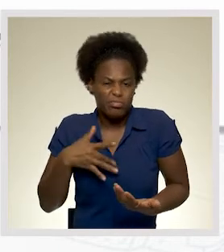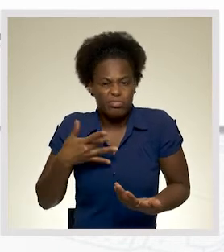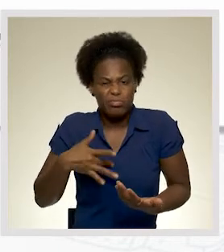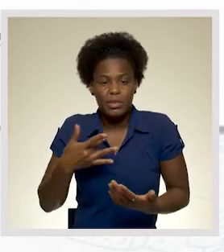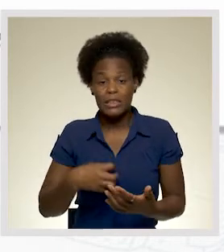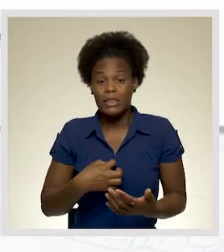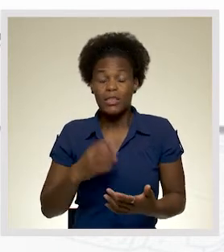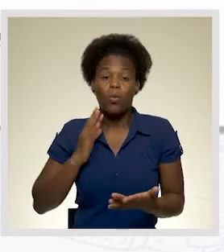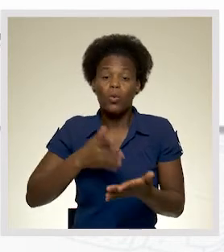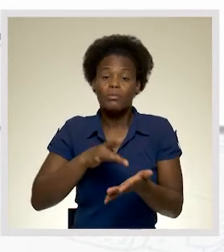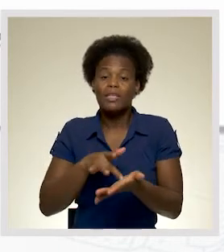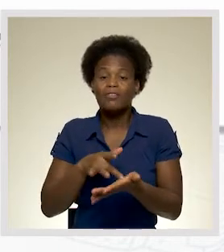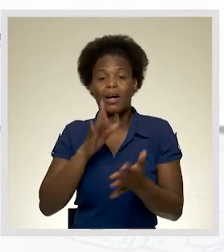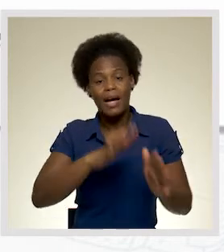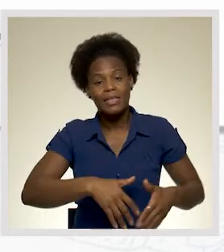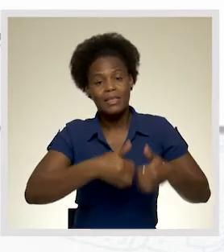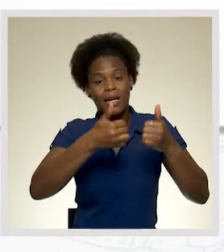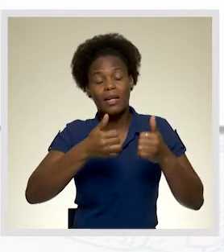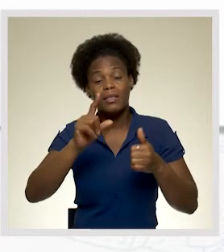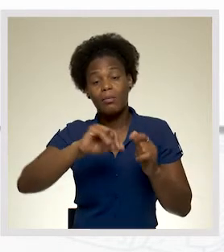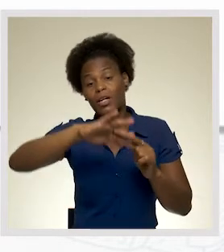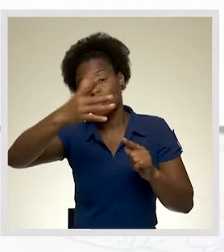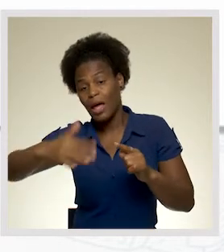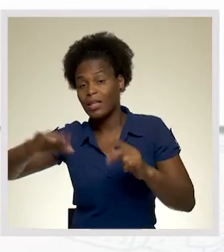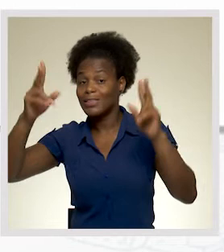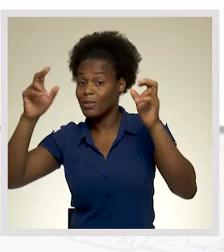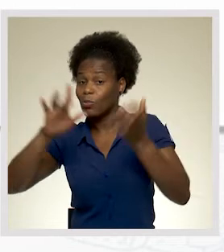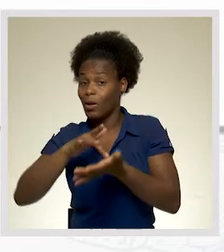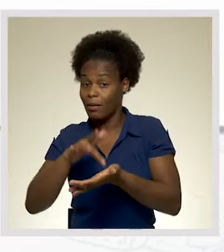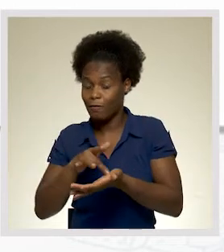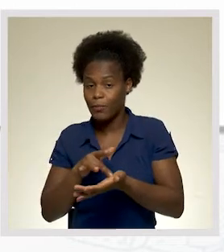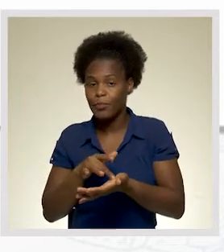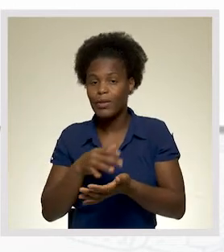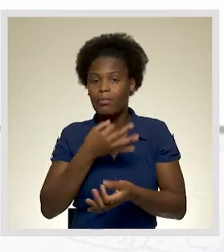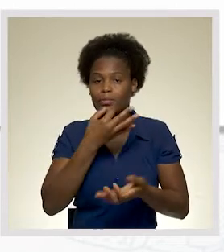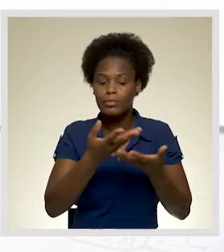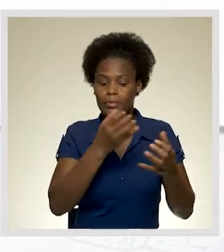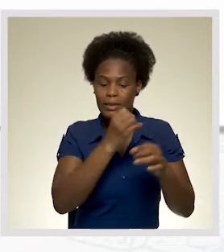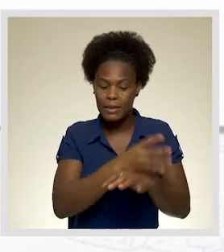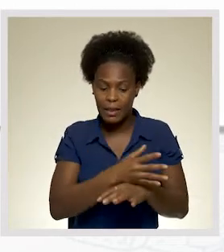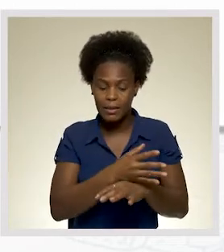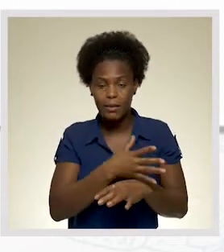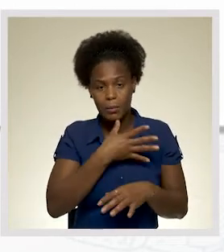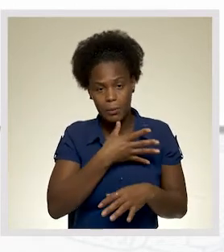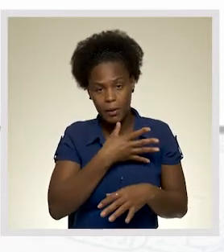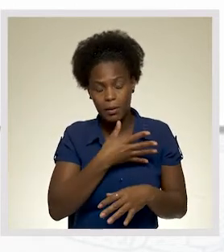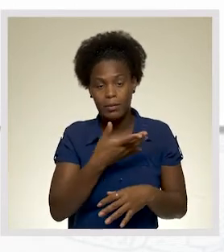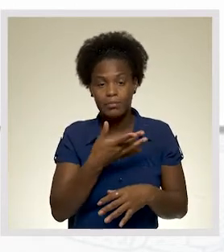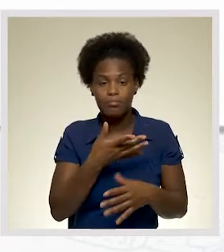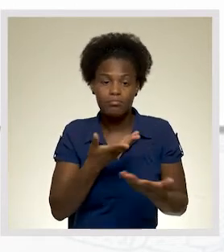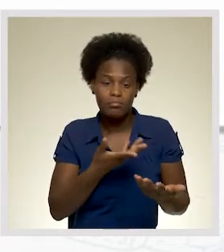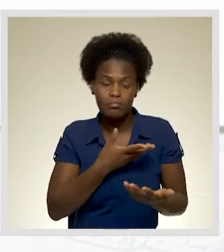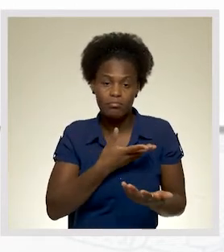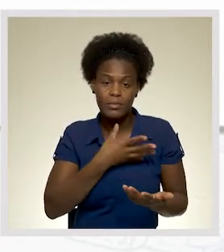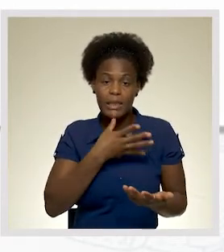A Cidade e as Serras. No comentário seguinte, diz: